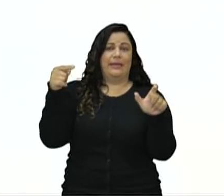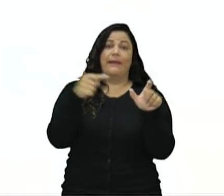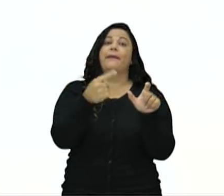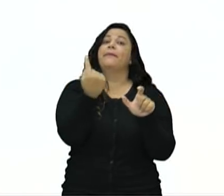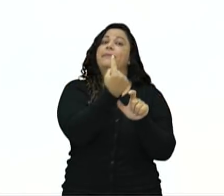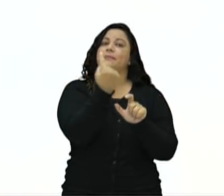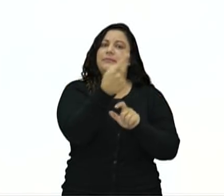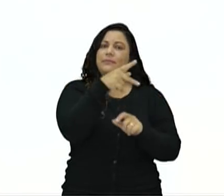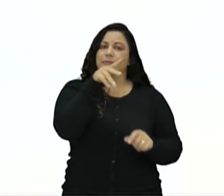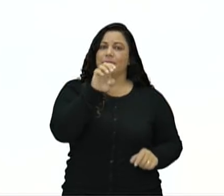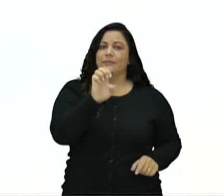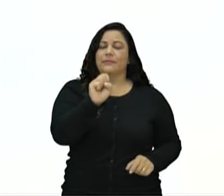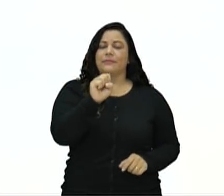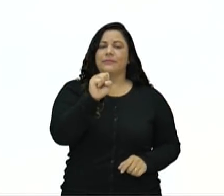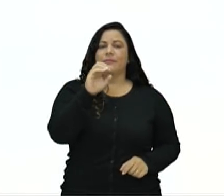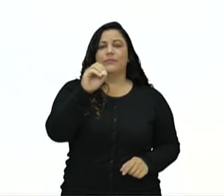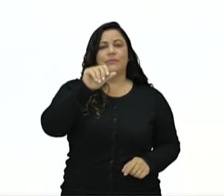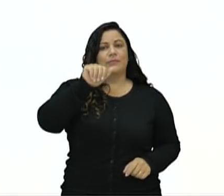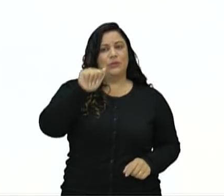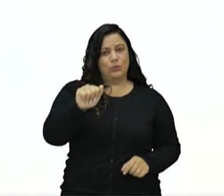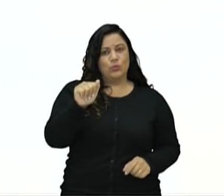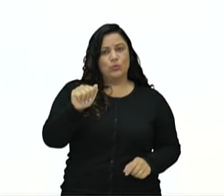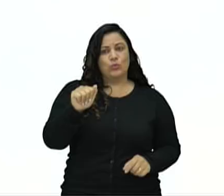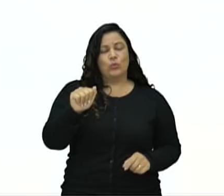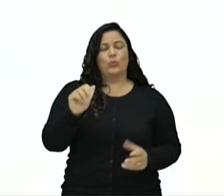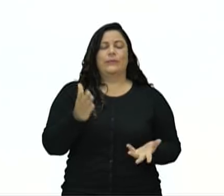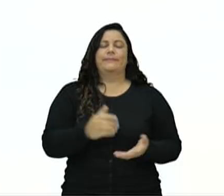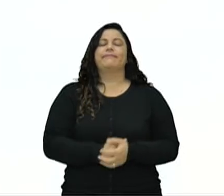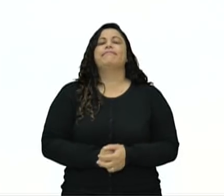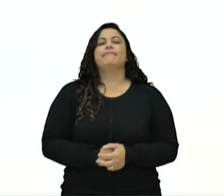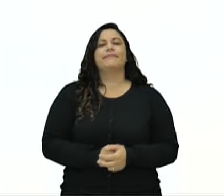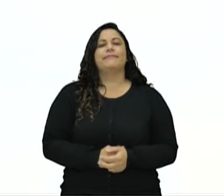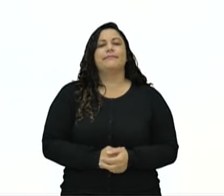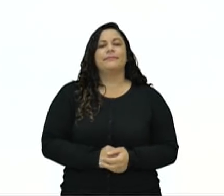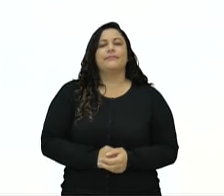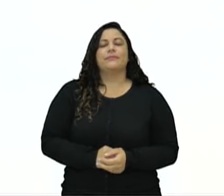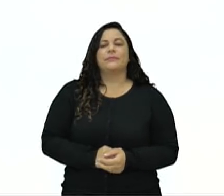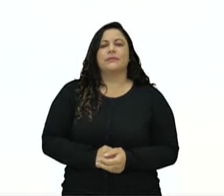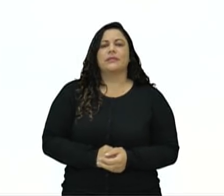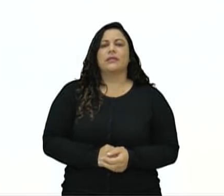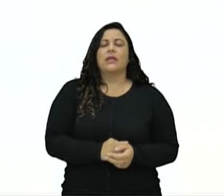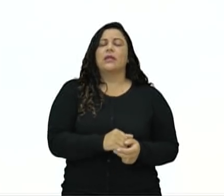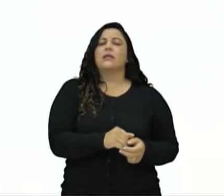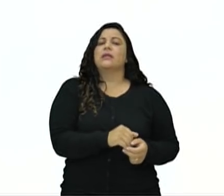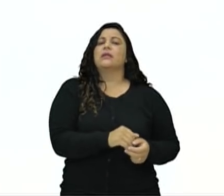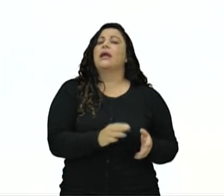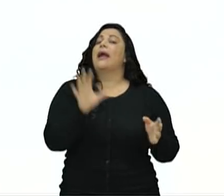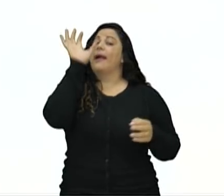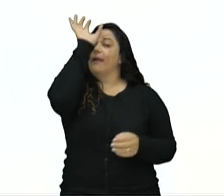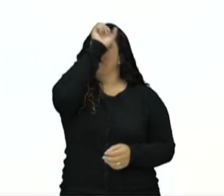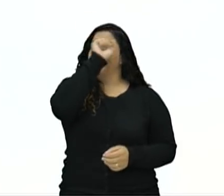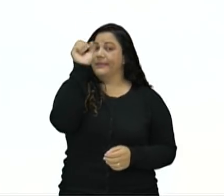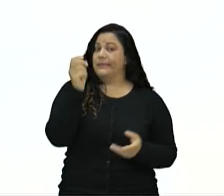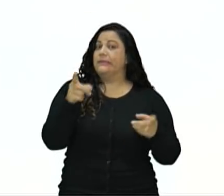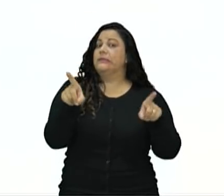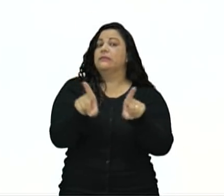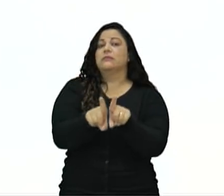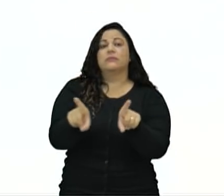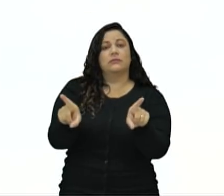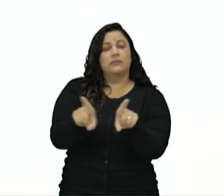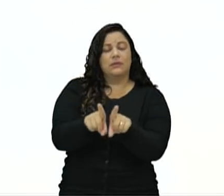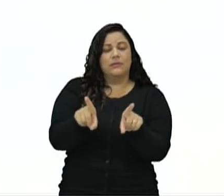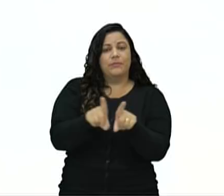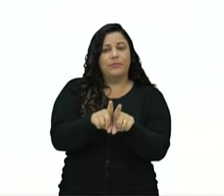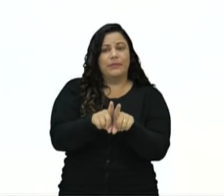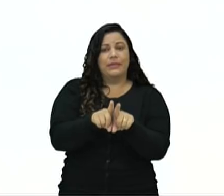ali com os verbos na primeira pessoa, ou do singular, ou do plural. A gente viu com relação à dimensão temporal, que os fatos